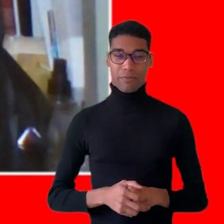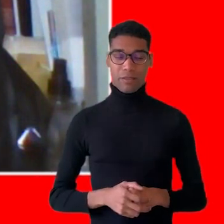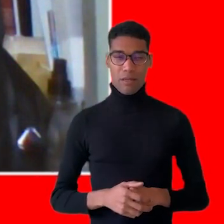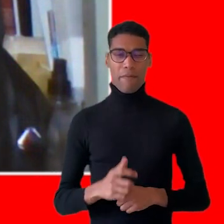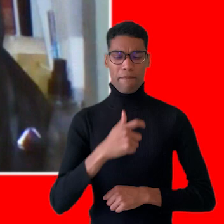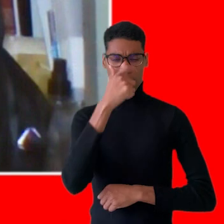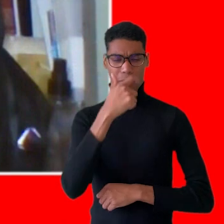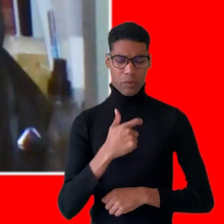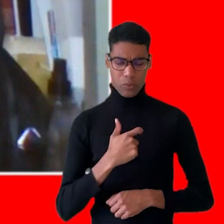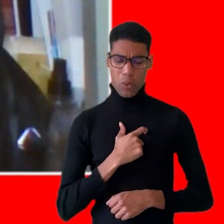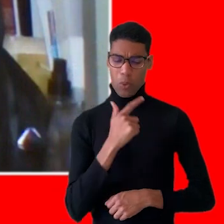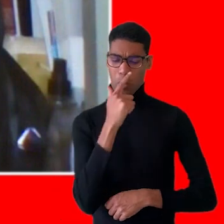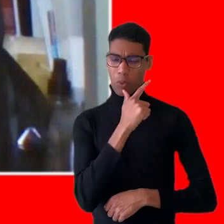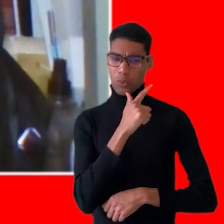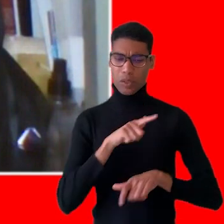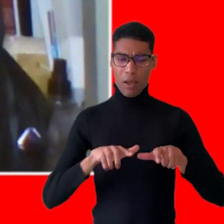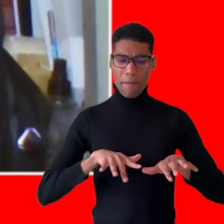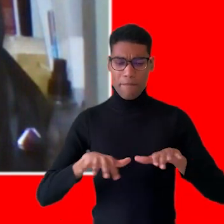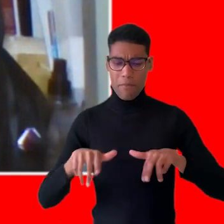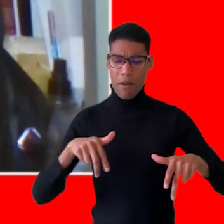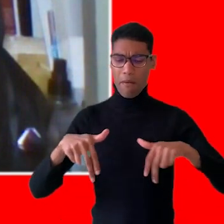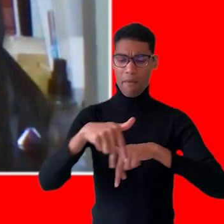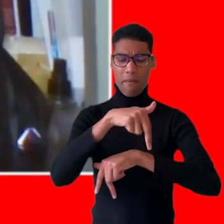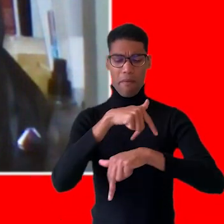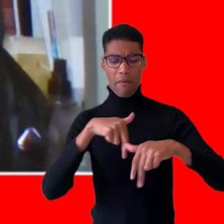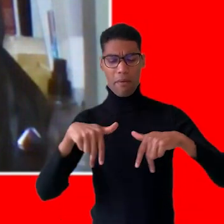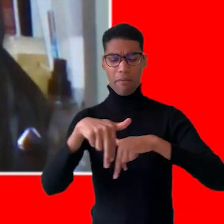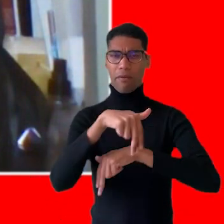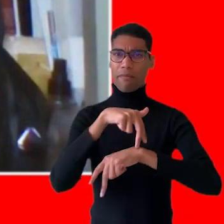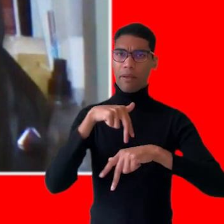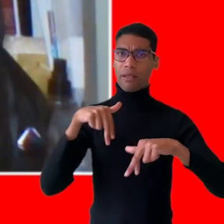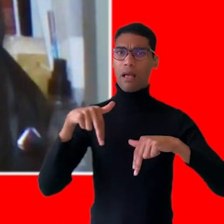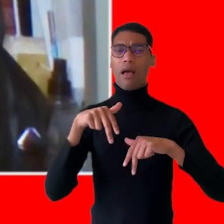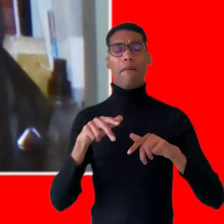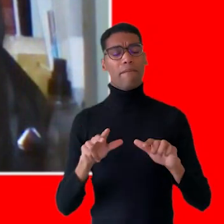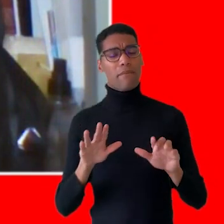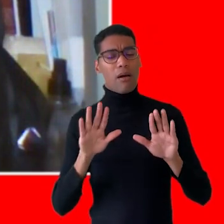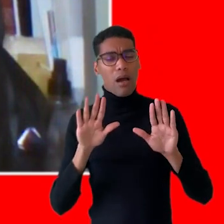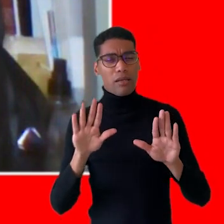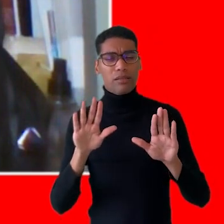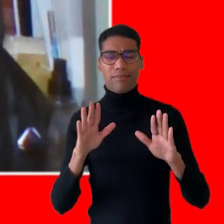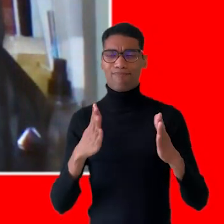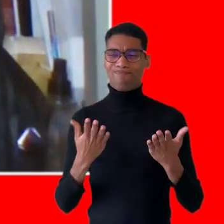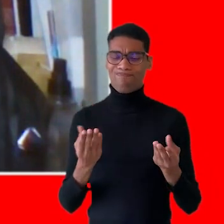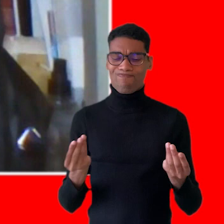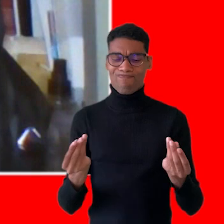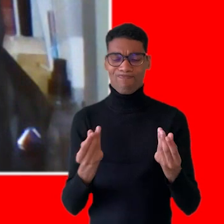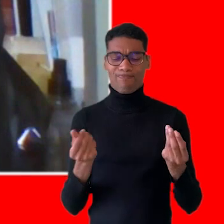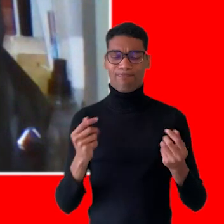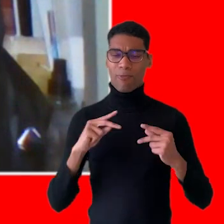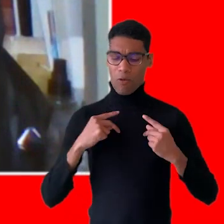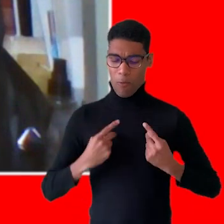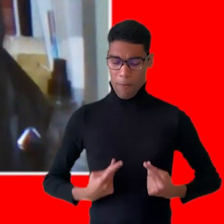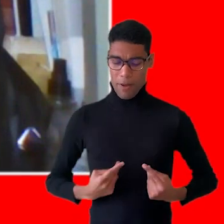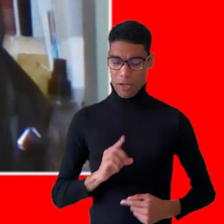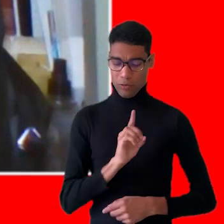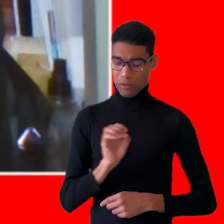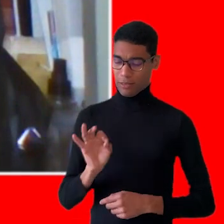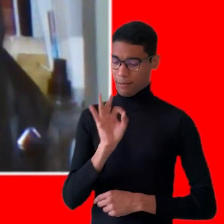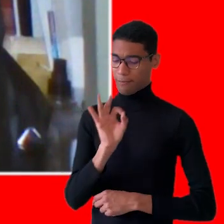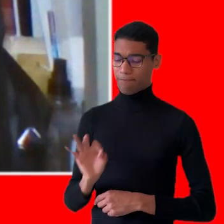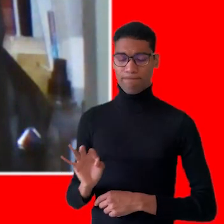seres capazes de se mover, mas incapazes de serem completamente